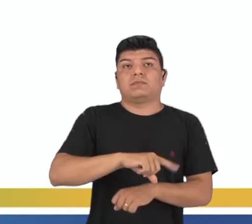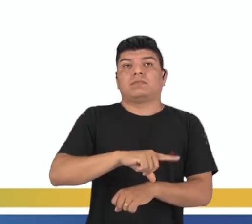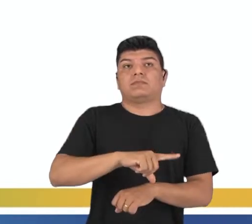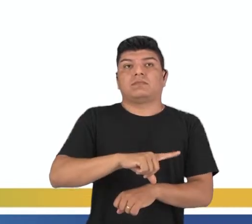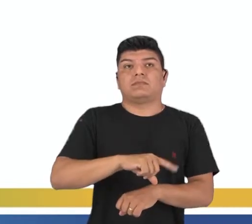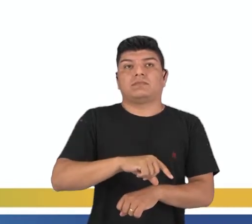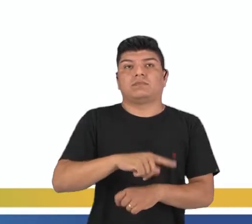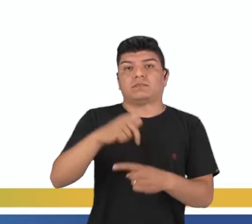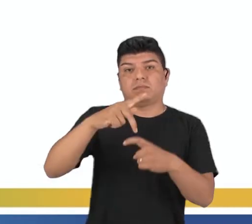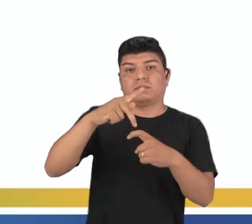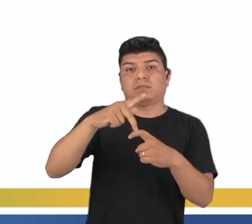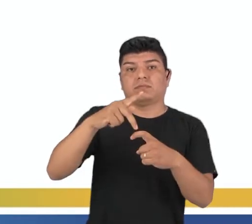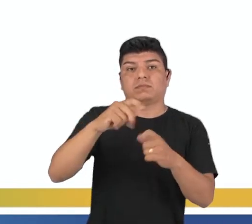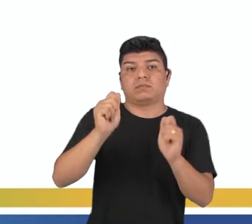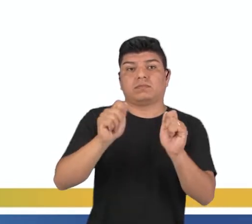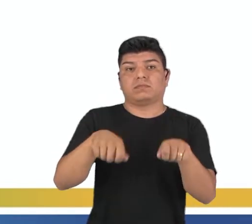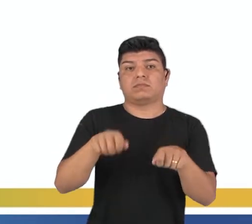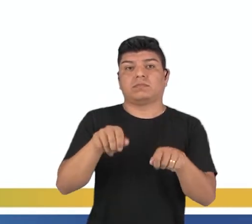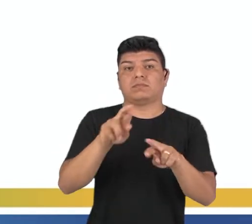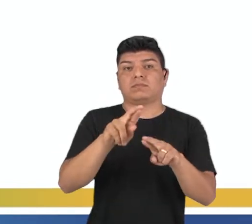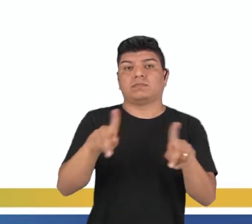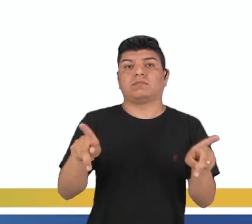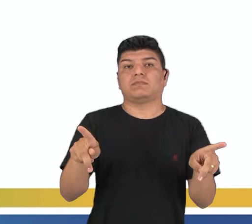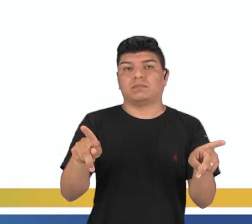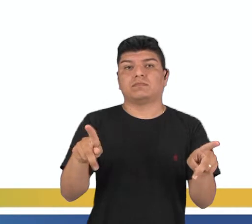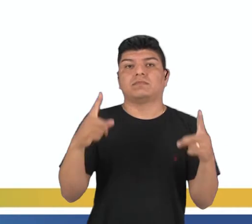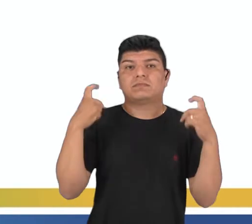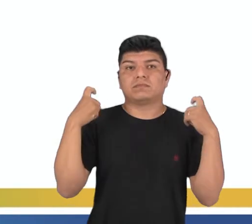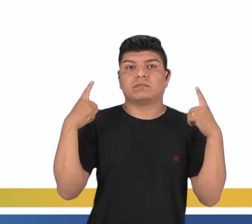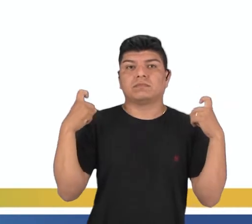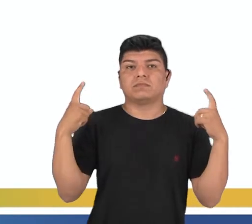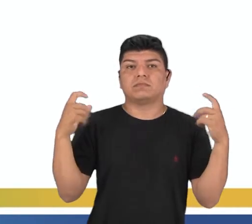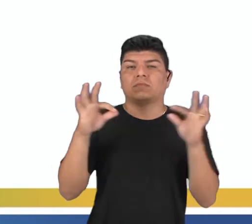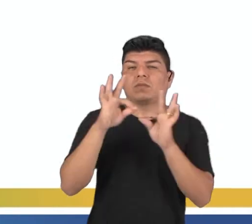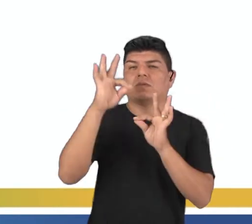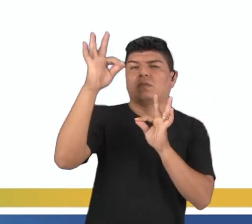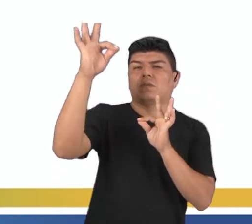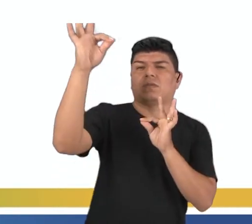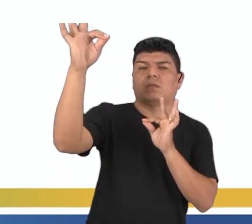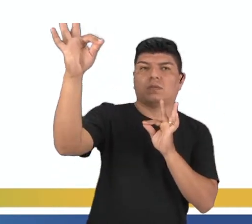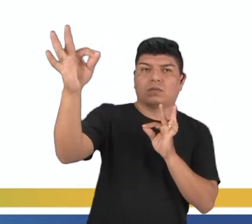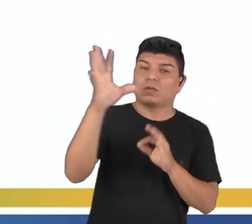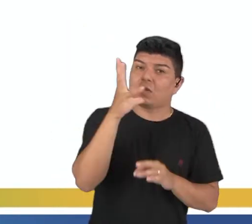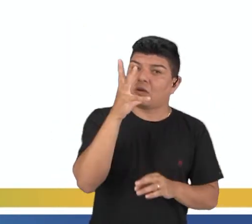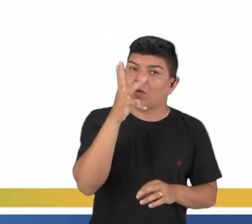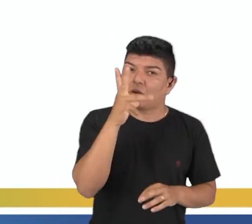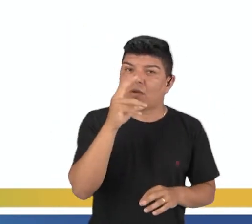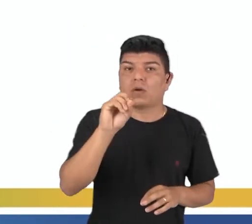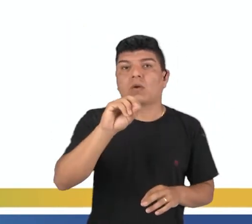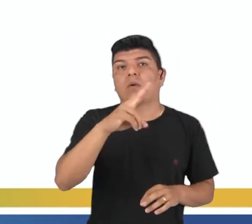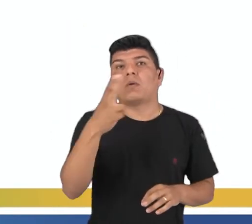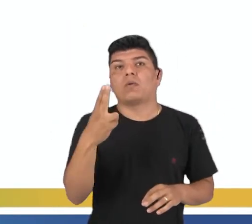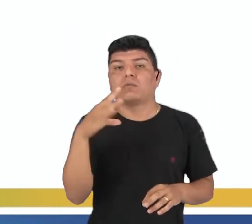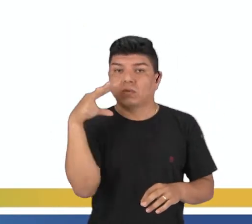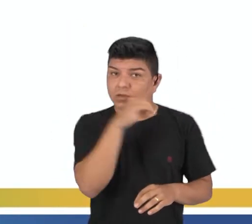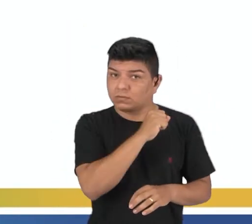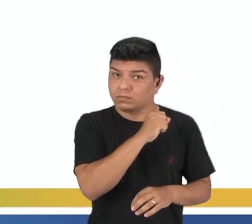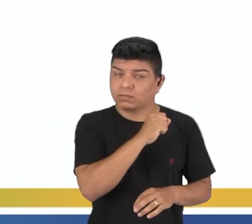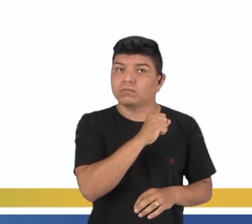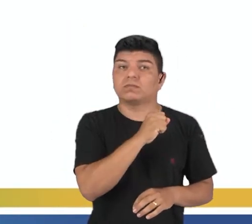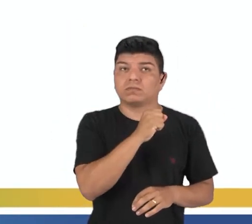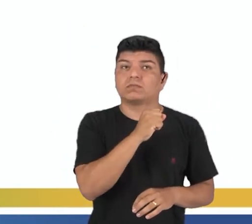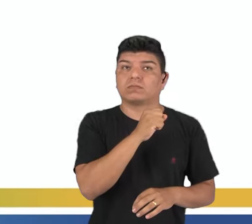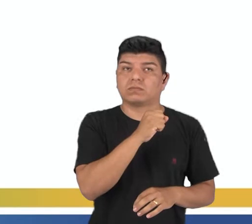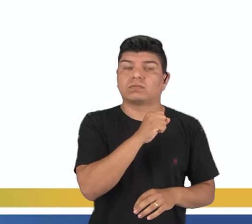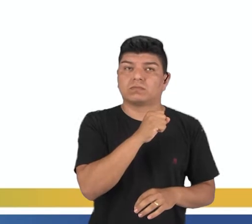é a propriedade que nos permite distinguir sons longos de sons curtos,